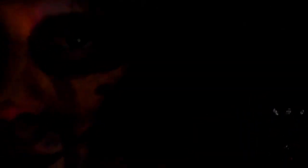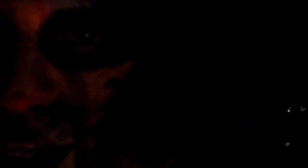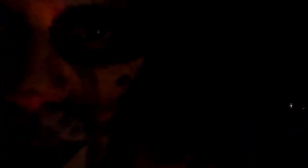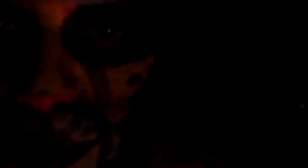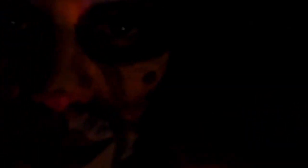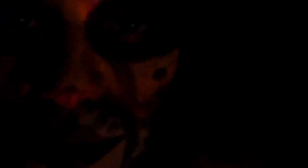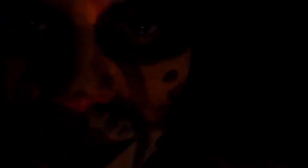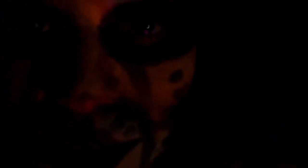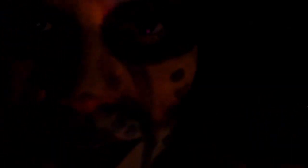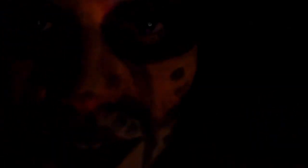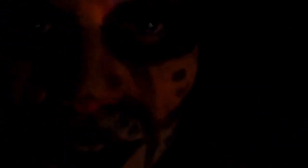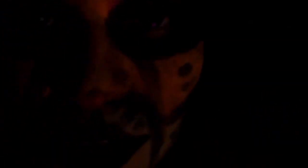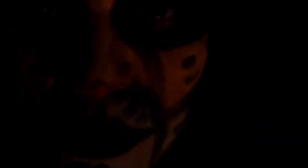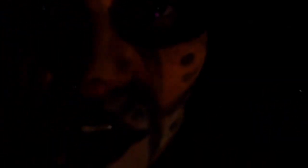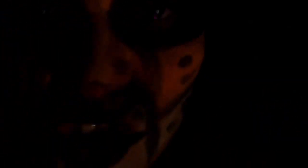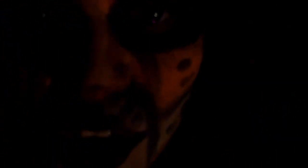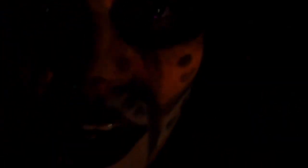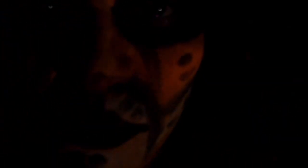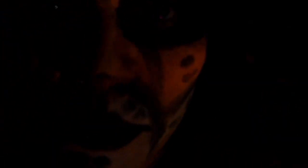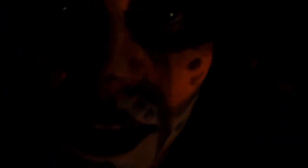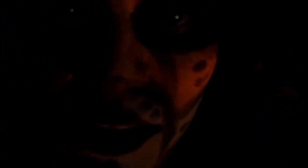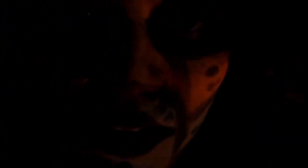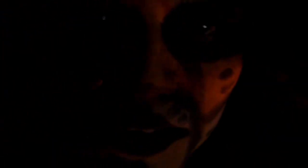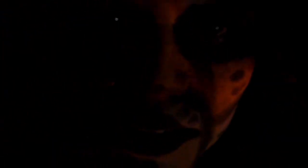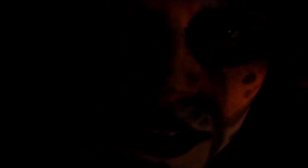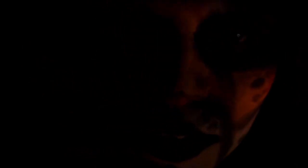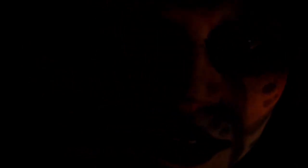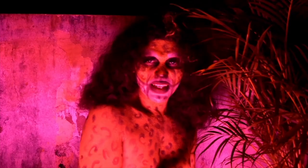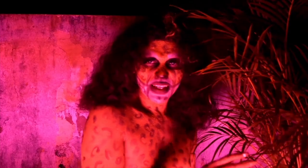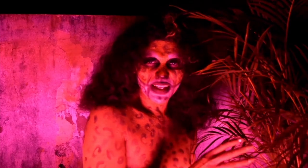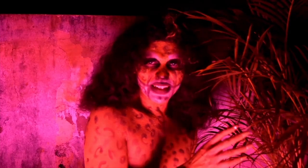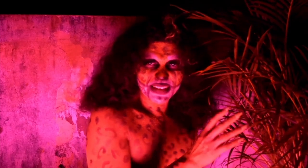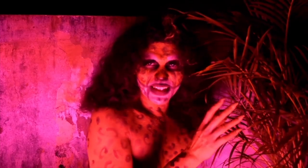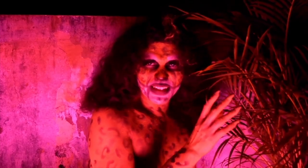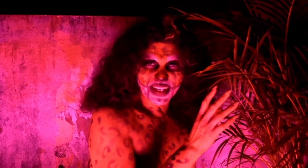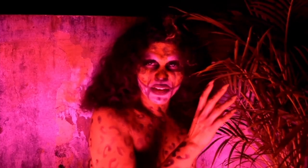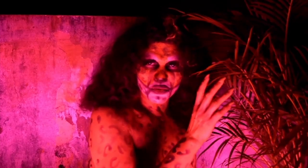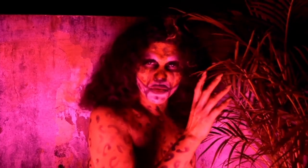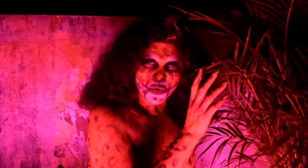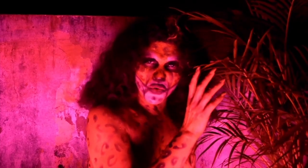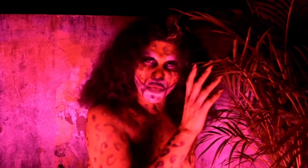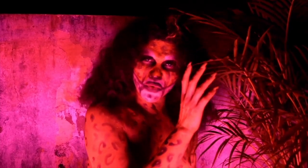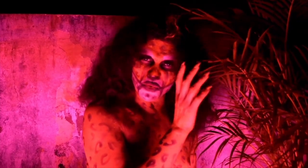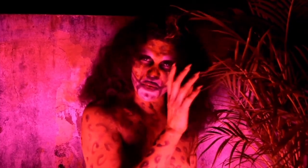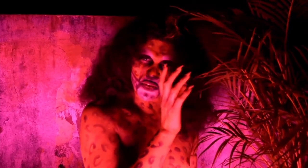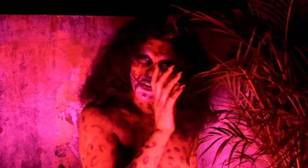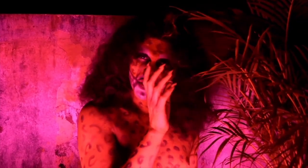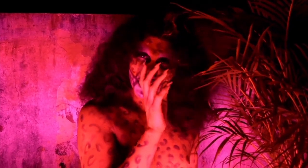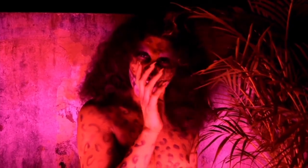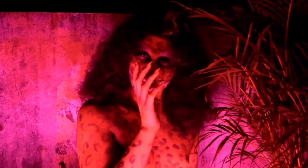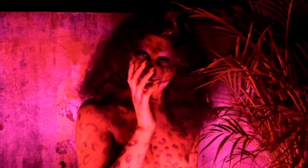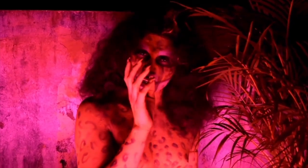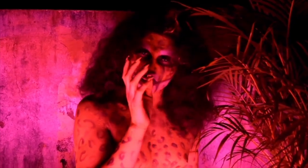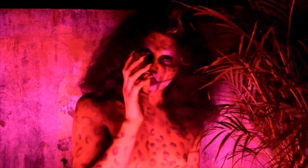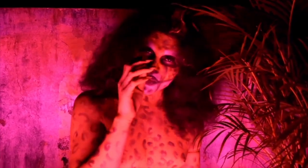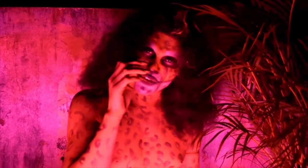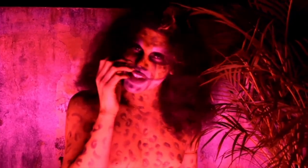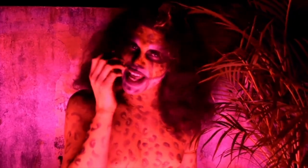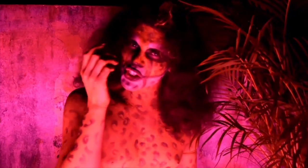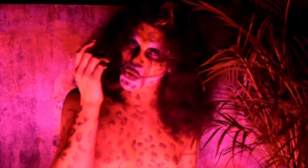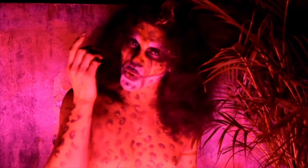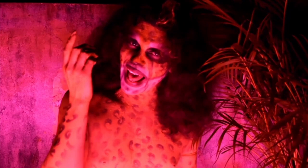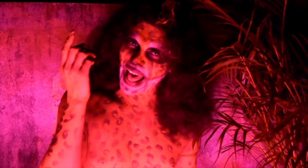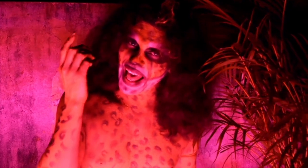bicho do diabo, bichinha do capeta. Eles tentaram nos confundir,